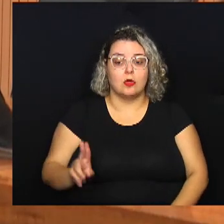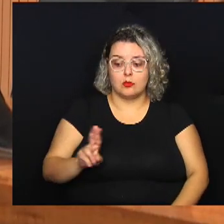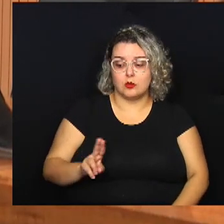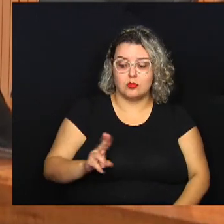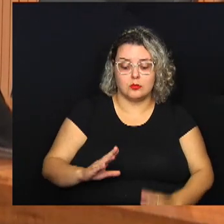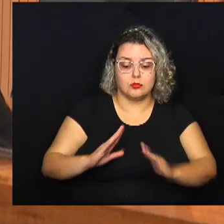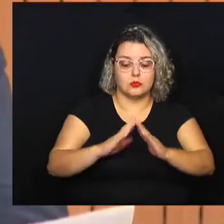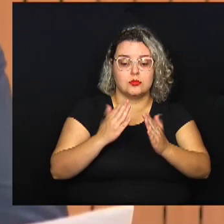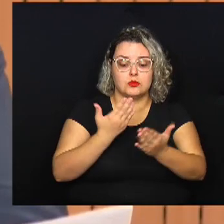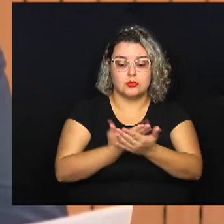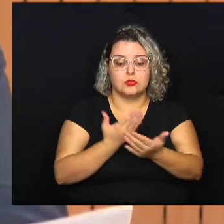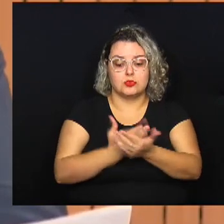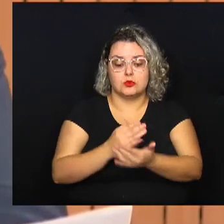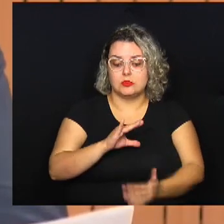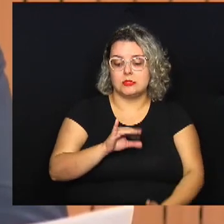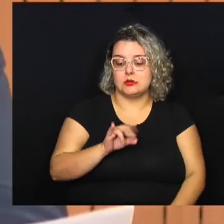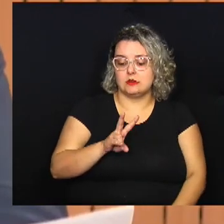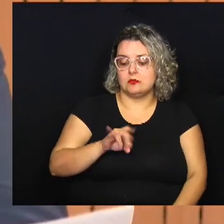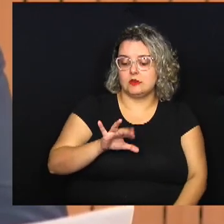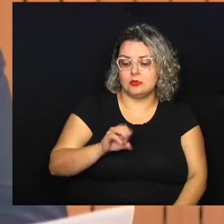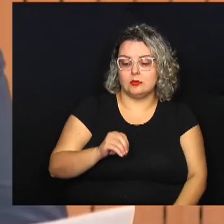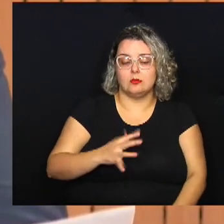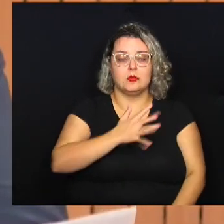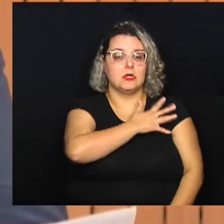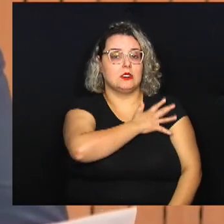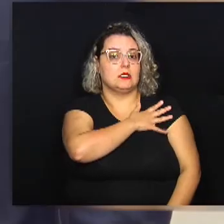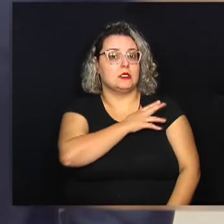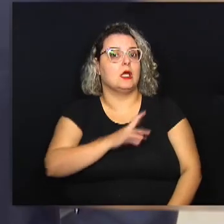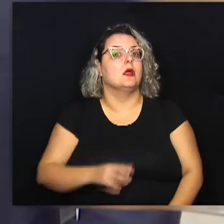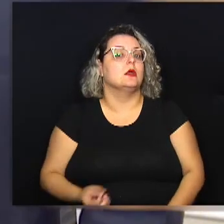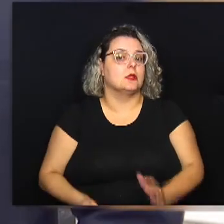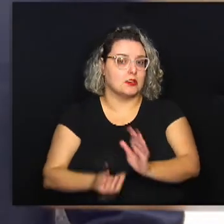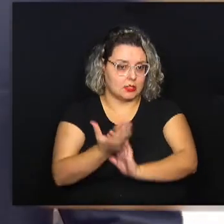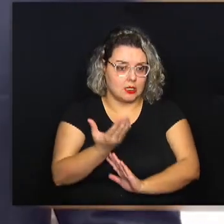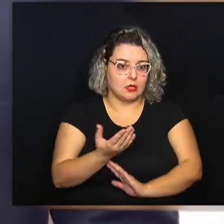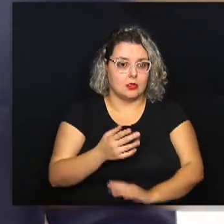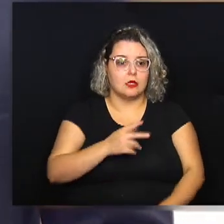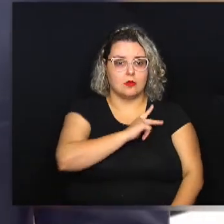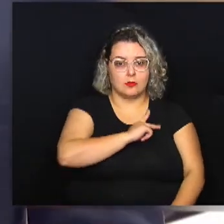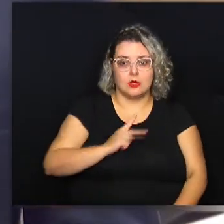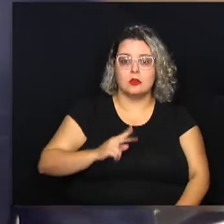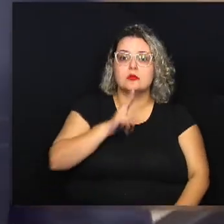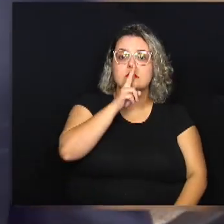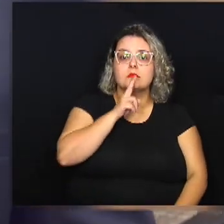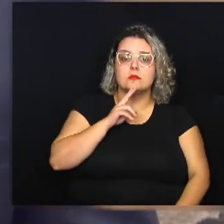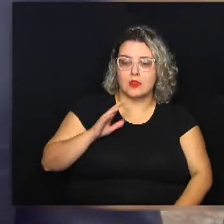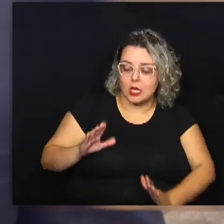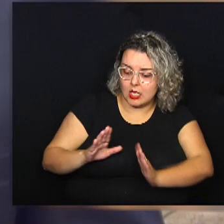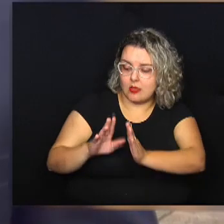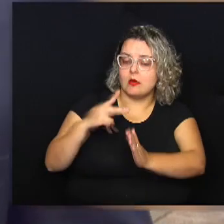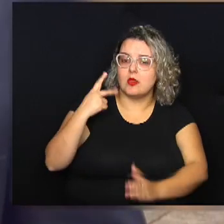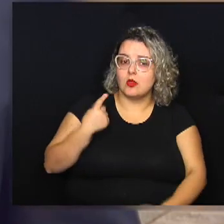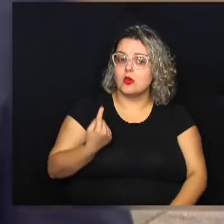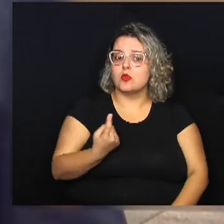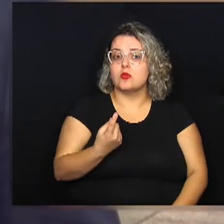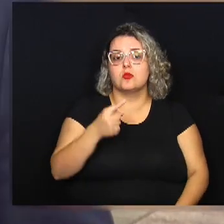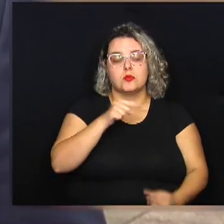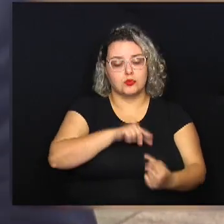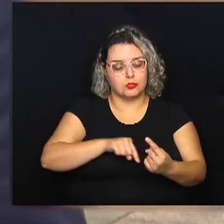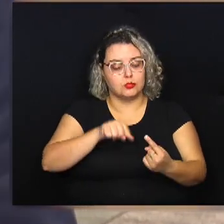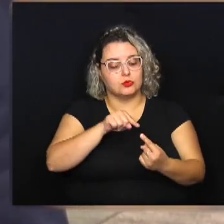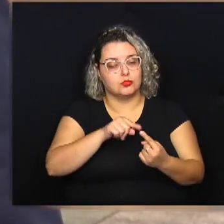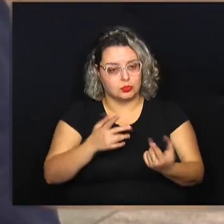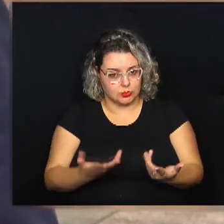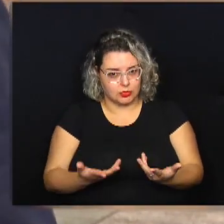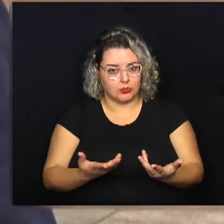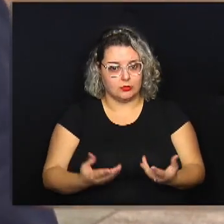Escola Cívico-Militar, que tem como presidente o vereador Nelson Osseri. A Frente Parlamentar ela veio com um único objetivo, né?